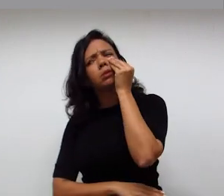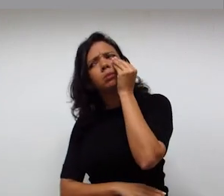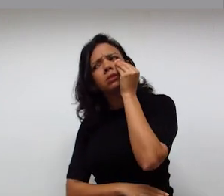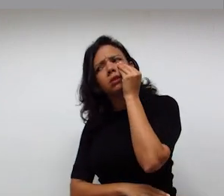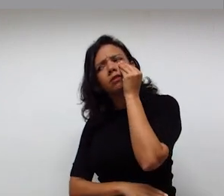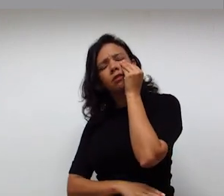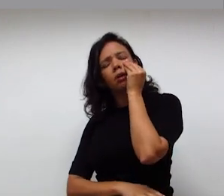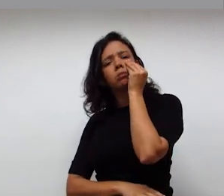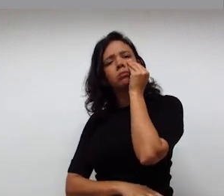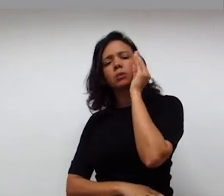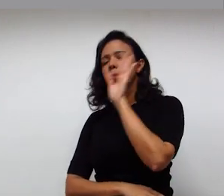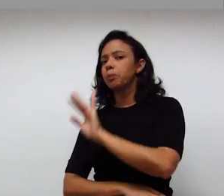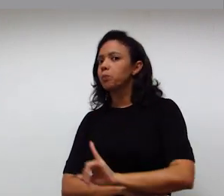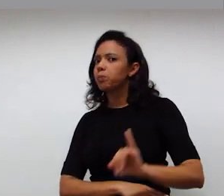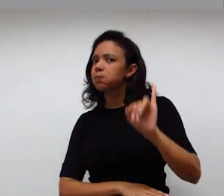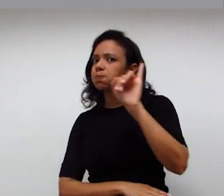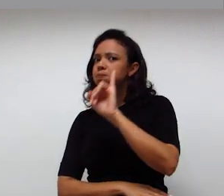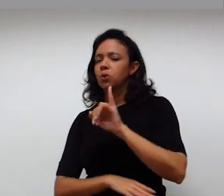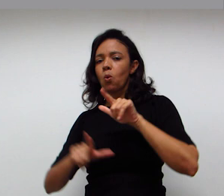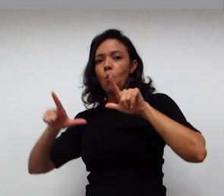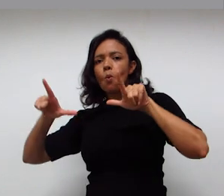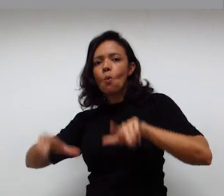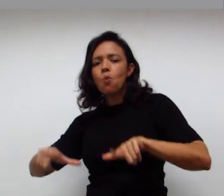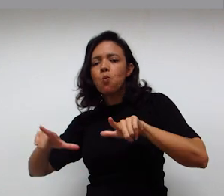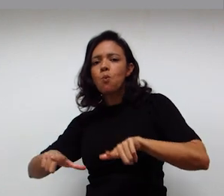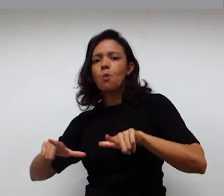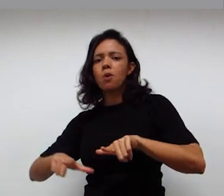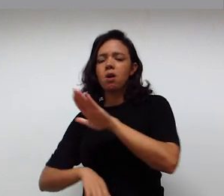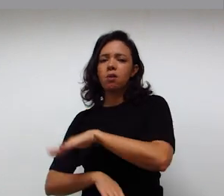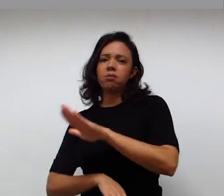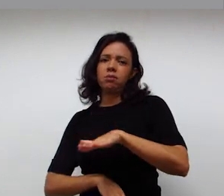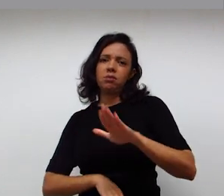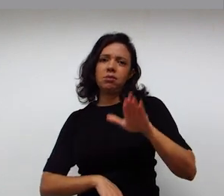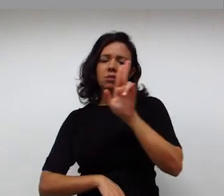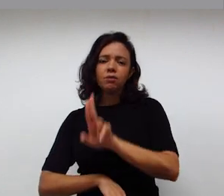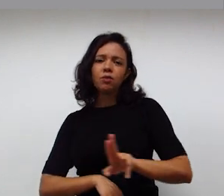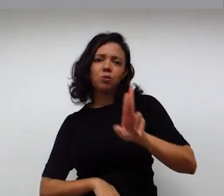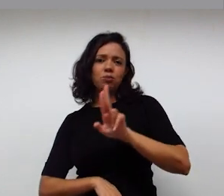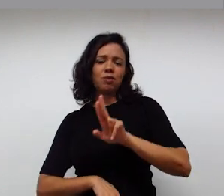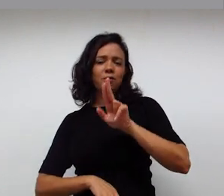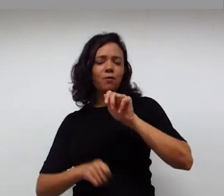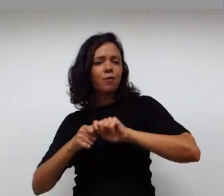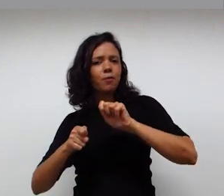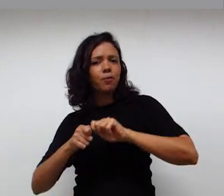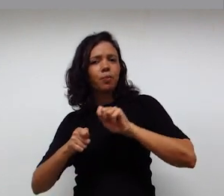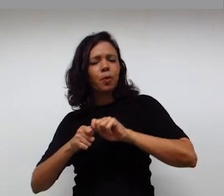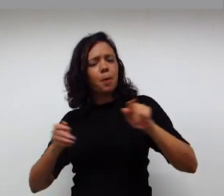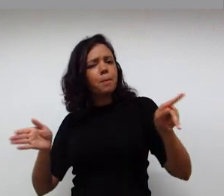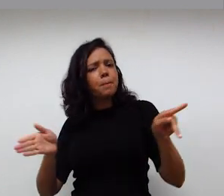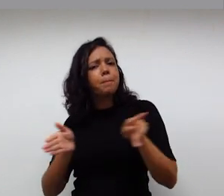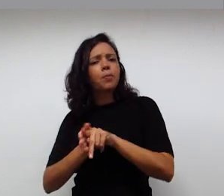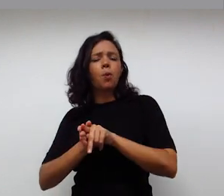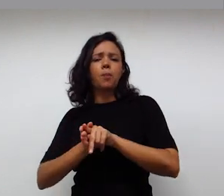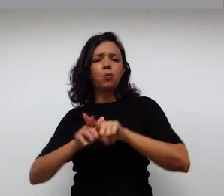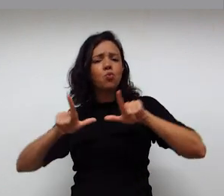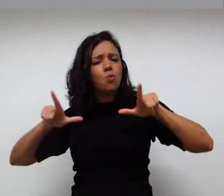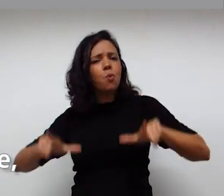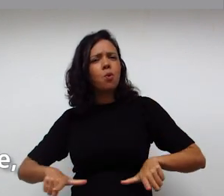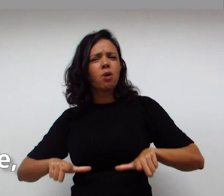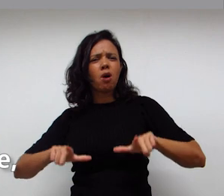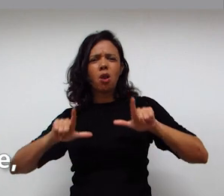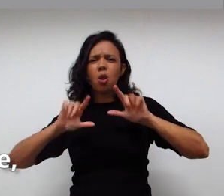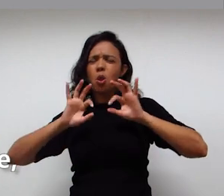o local que a criança vai realizar essa atividade. Precisa ser um lugar próprio para isso, longe de interferências como